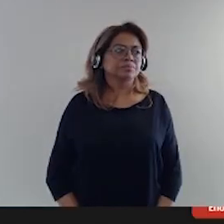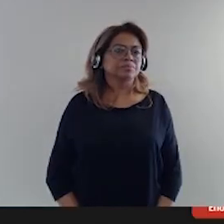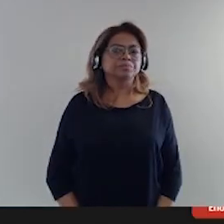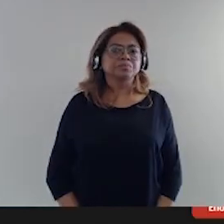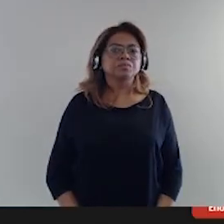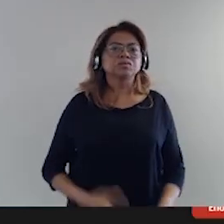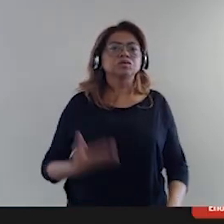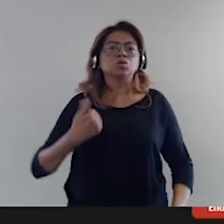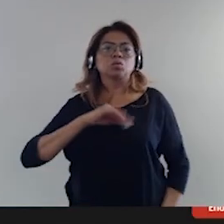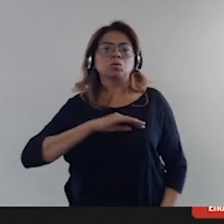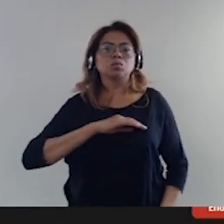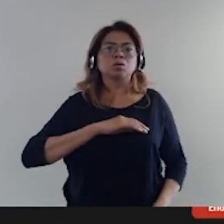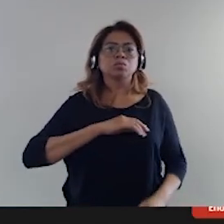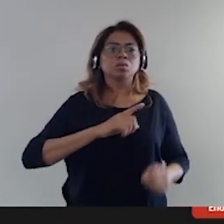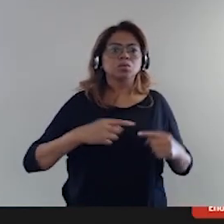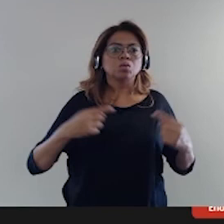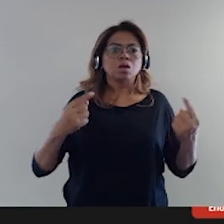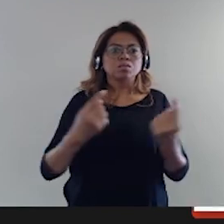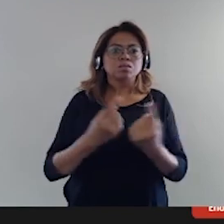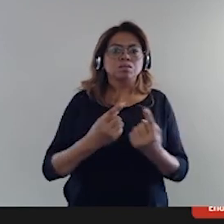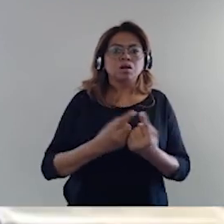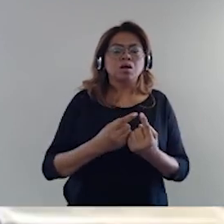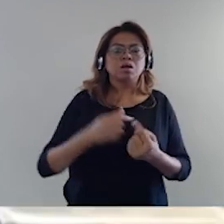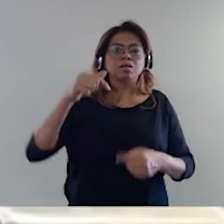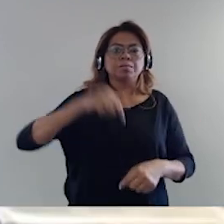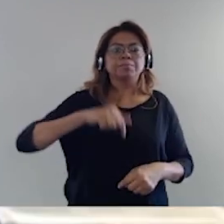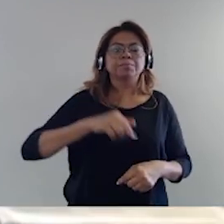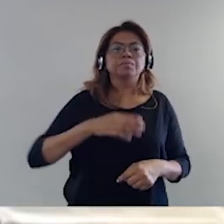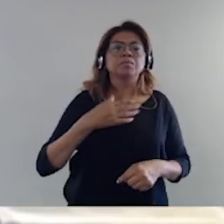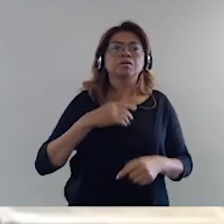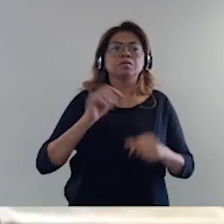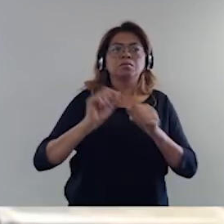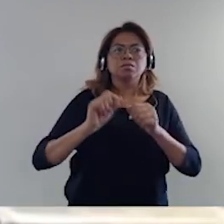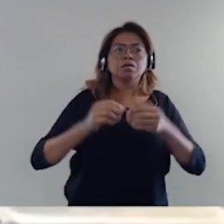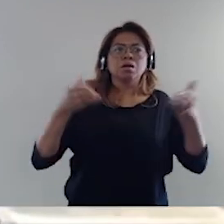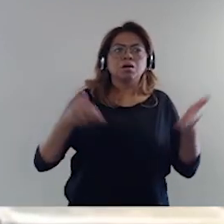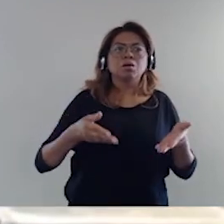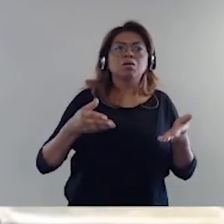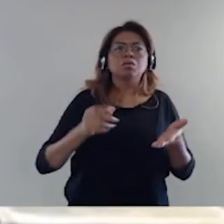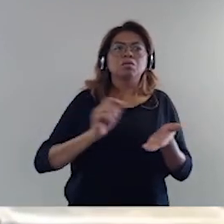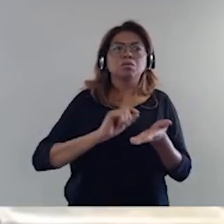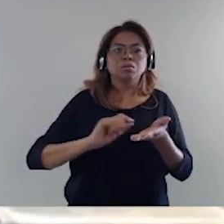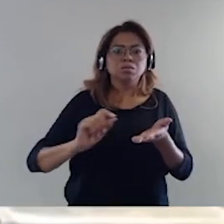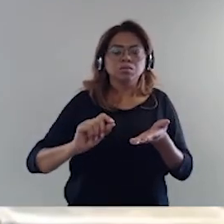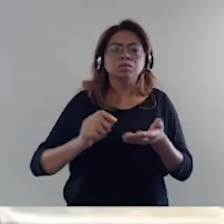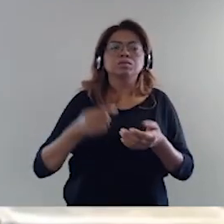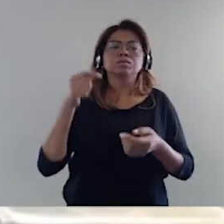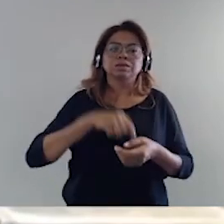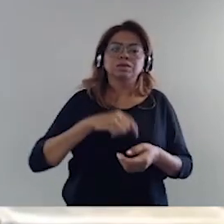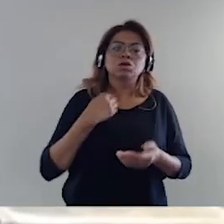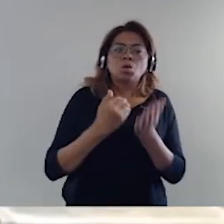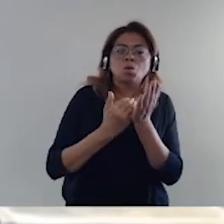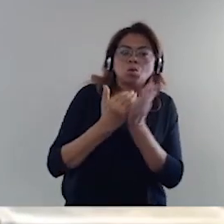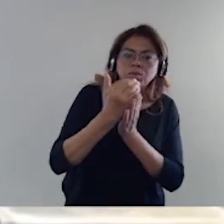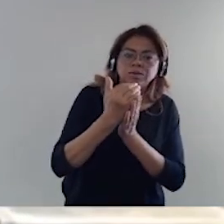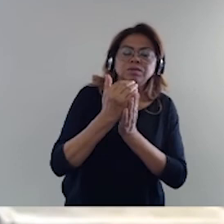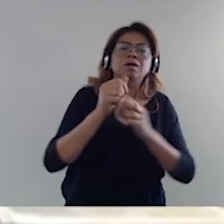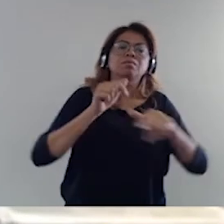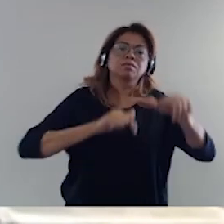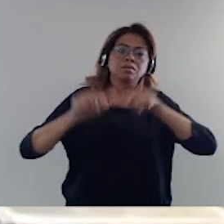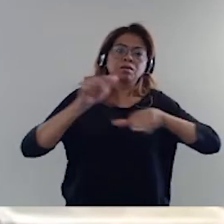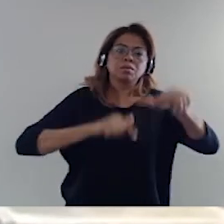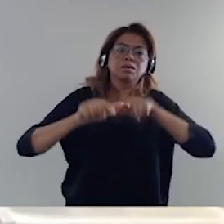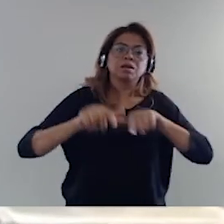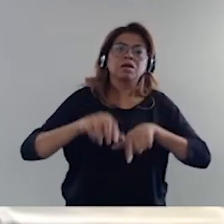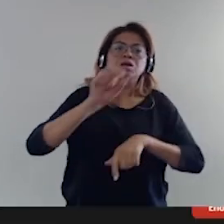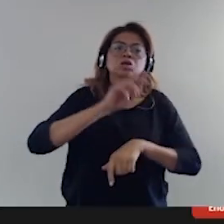Que nós estamos na Sala Seabra Fagundes. Eu, portanto, faço o registro de que eu comecei a trabalhar com os